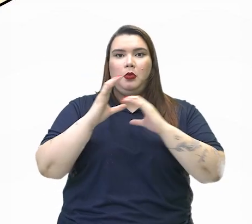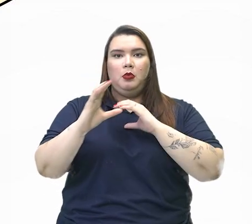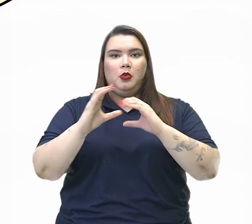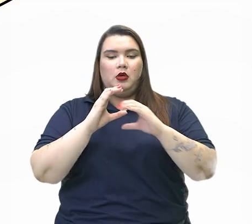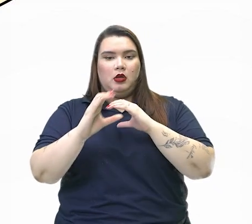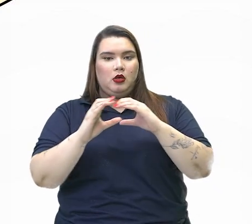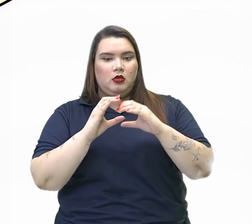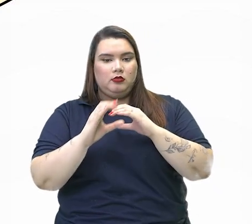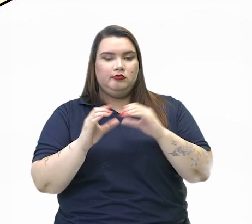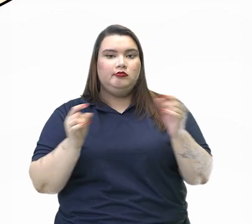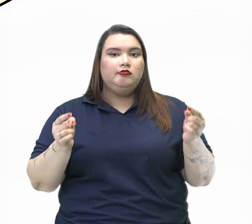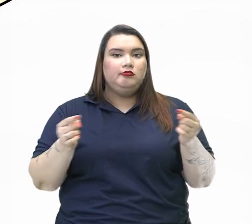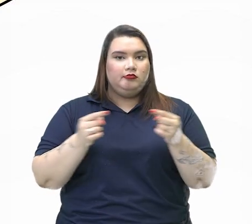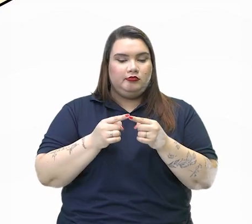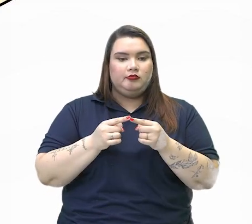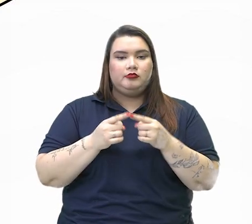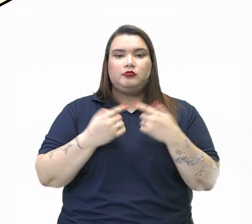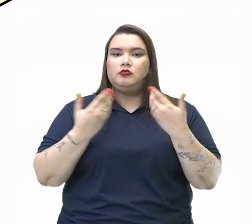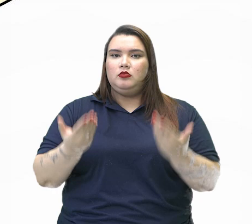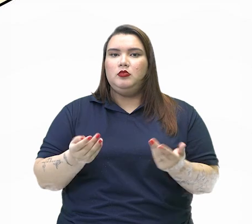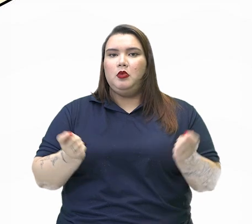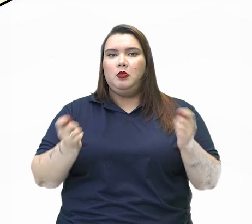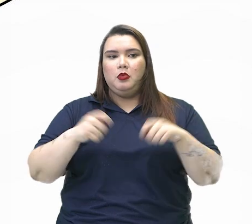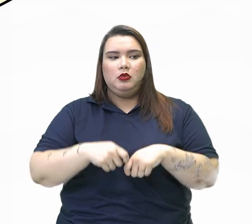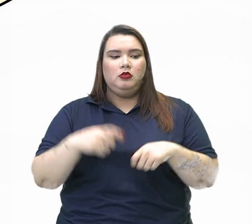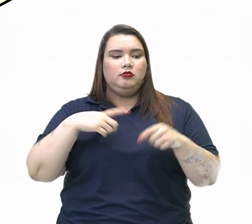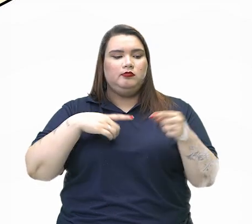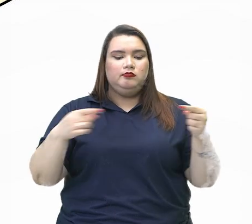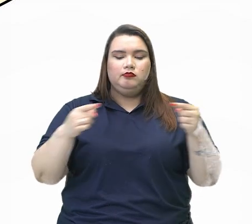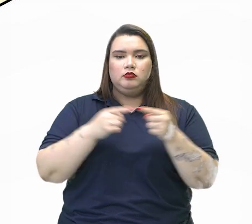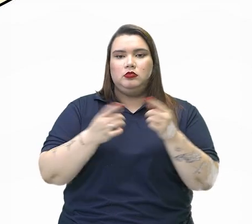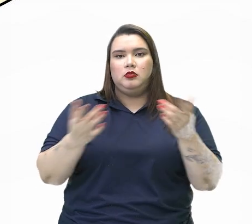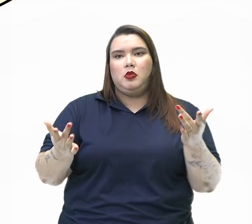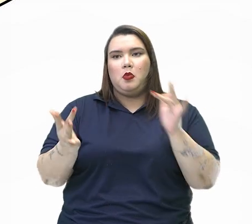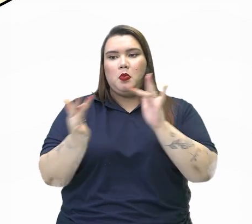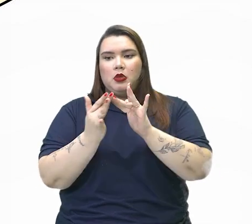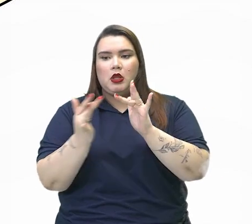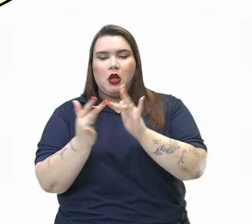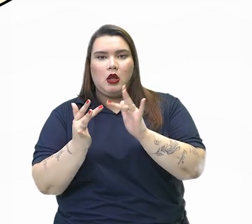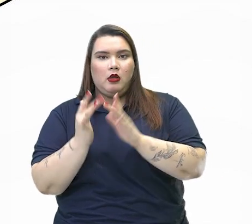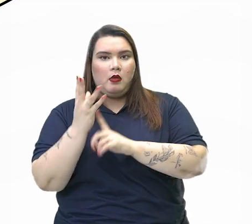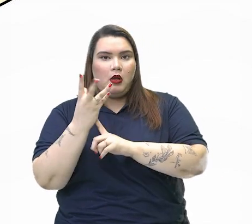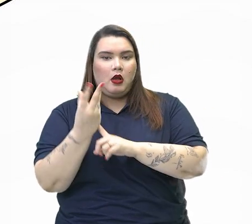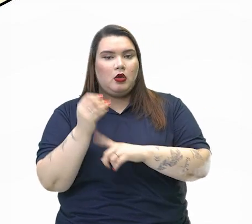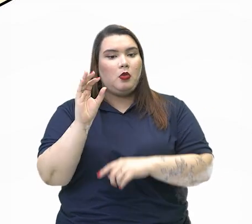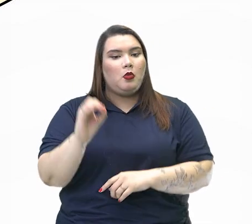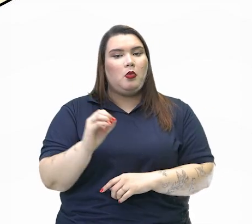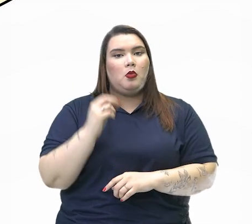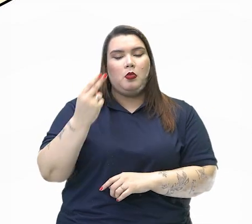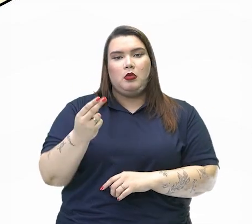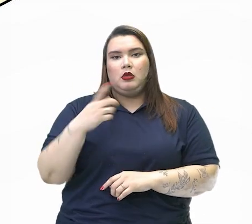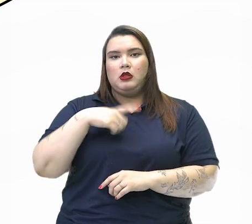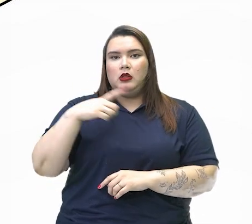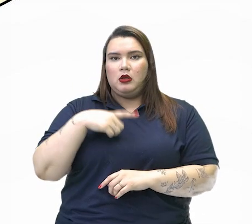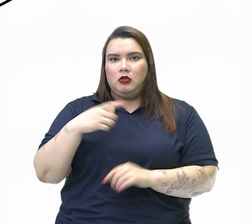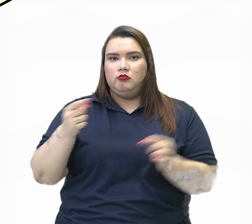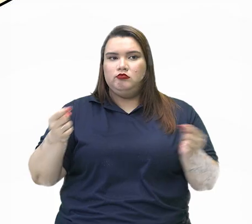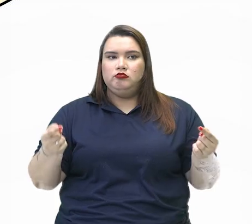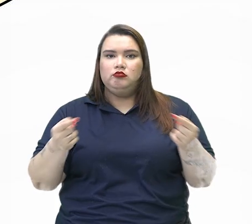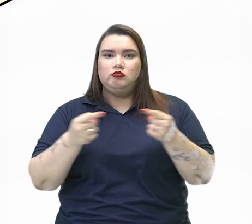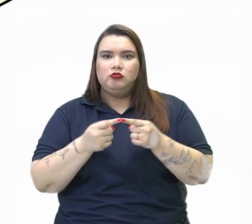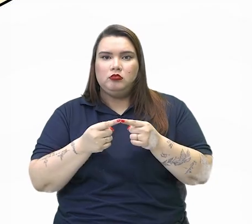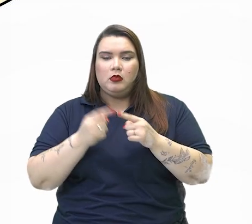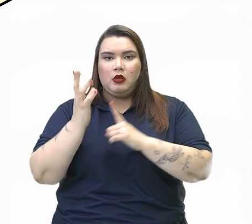comunicar com a arte. Então nós podemos fazer isso para entrar em contato com a própria arte, ou então trabalhar, né, com